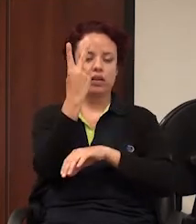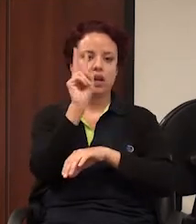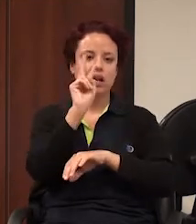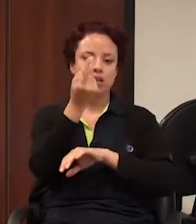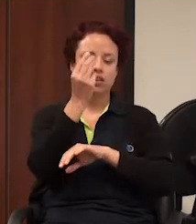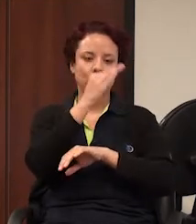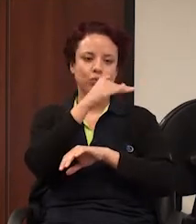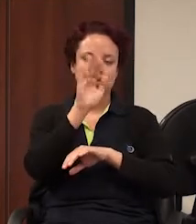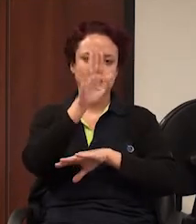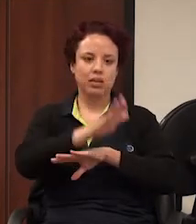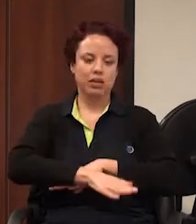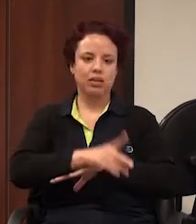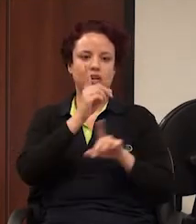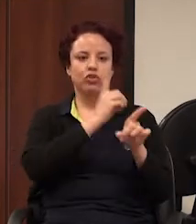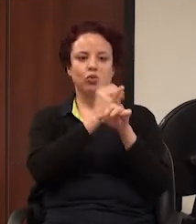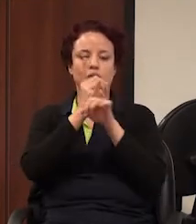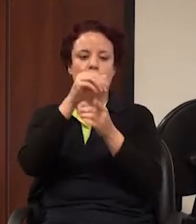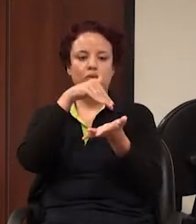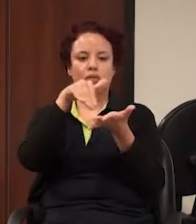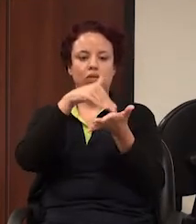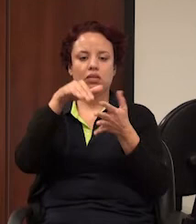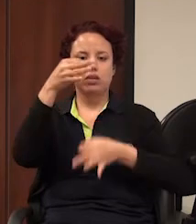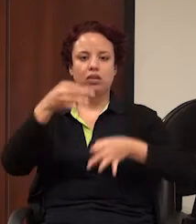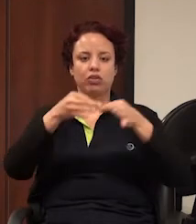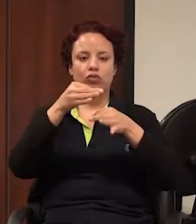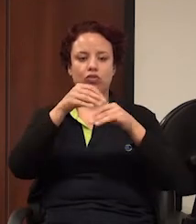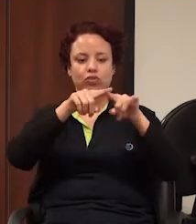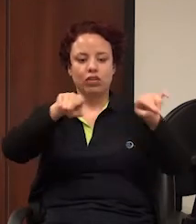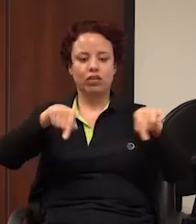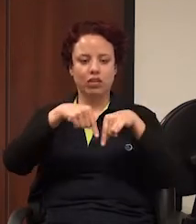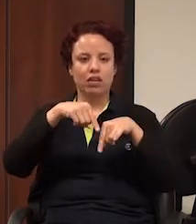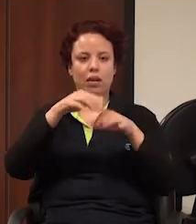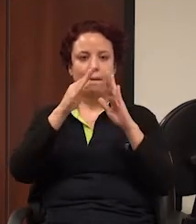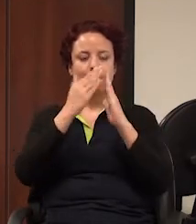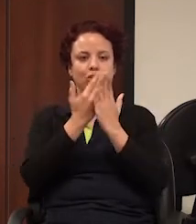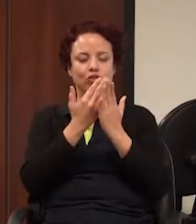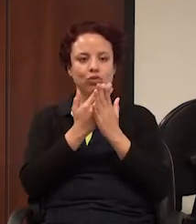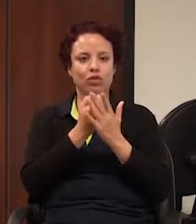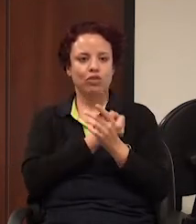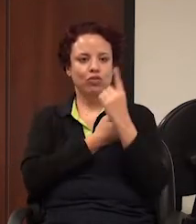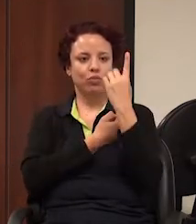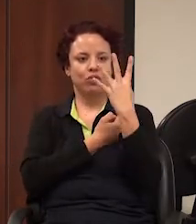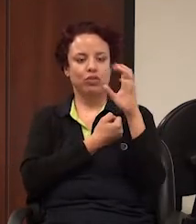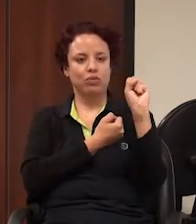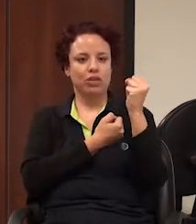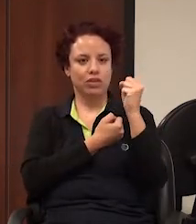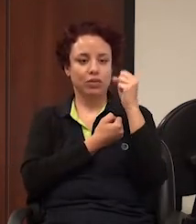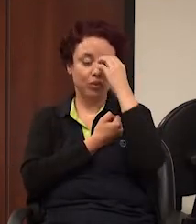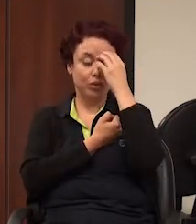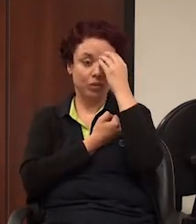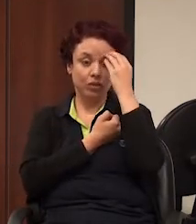encontro aqui na Secretaria de Justiça, do ladinho do pátio do colégio, número 148, né, que vai tratar